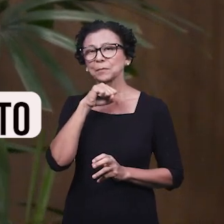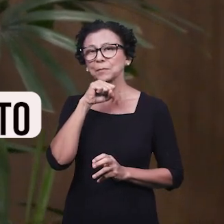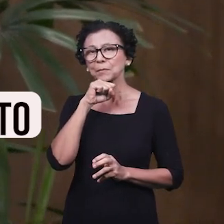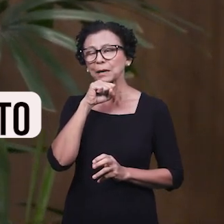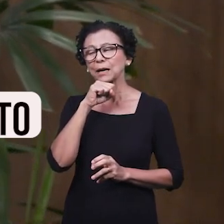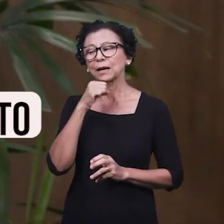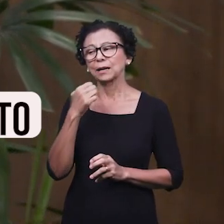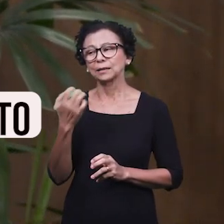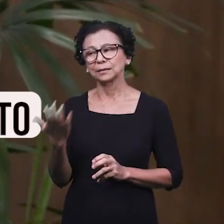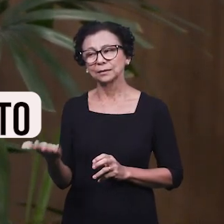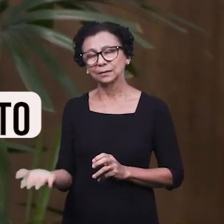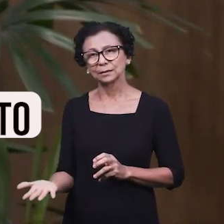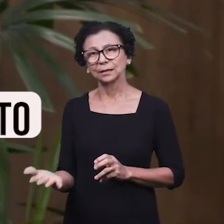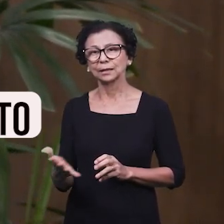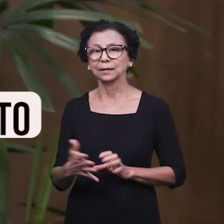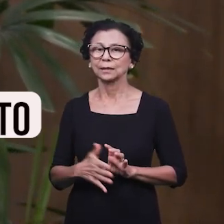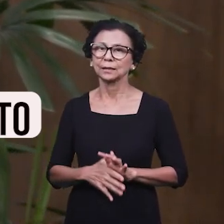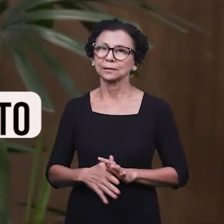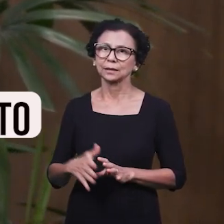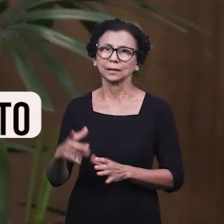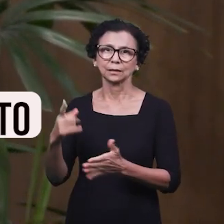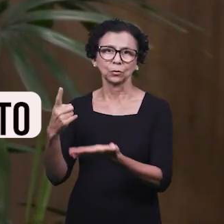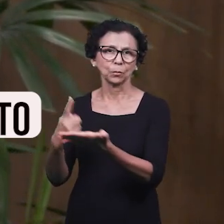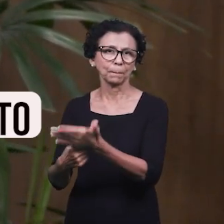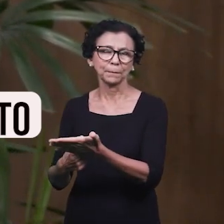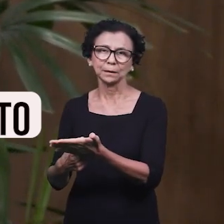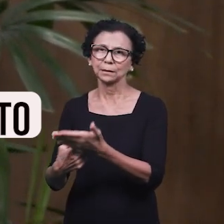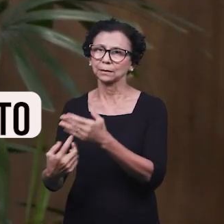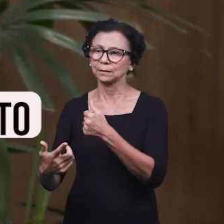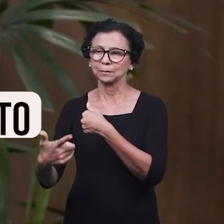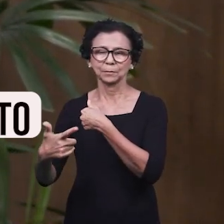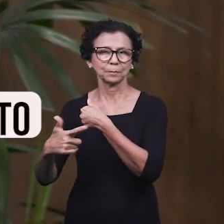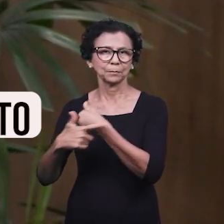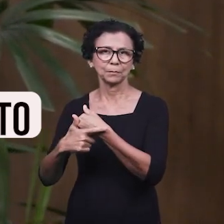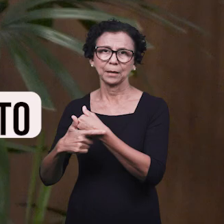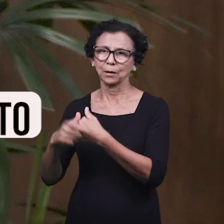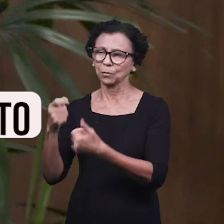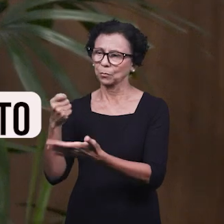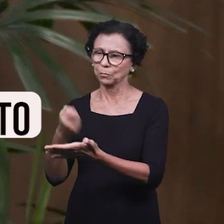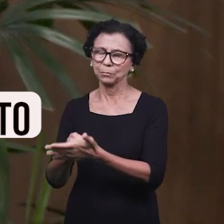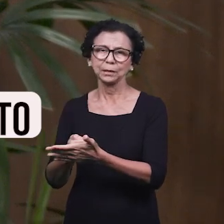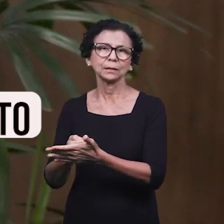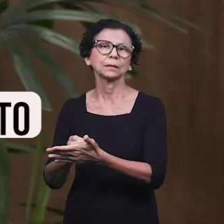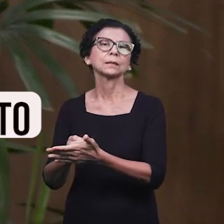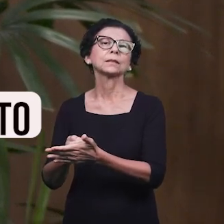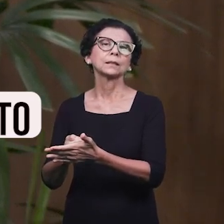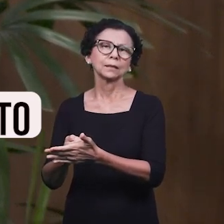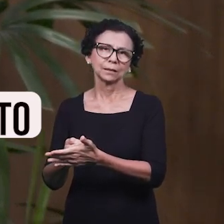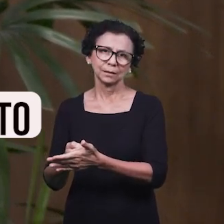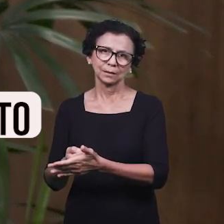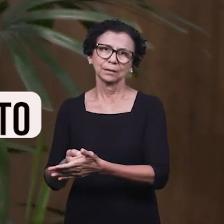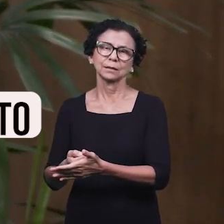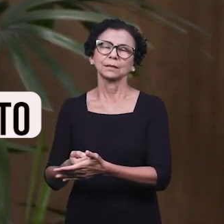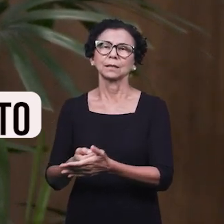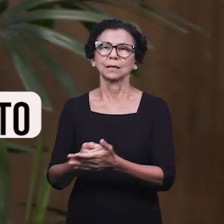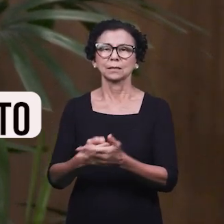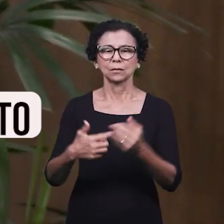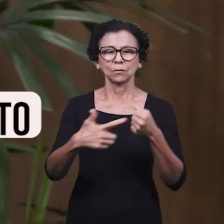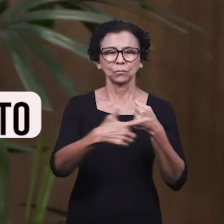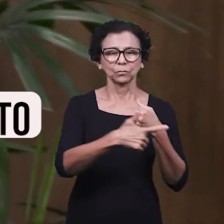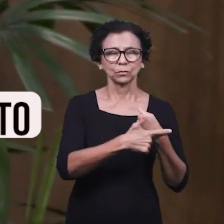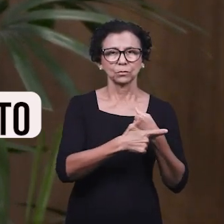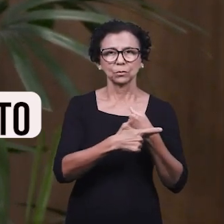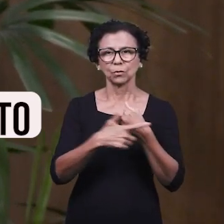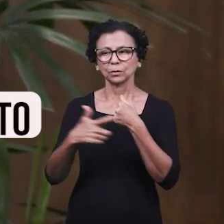ou abdicar do papel deles, que é muito importante. E a escola conta com isso, né? Isso aí. Com essa participação dos